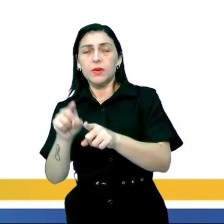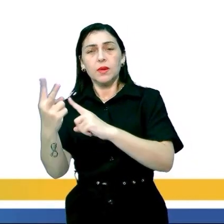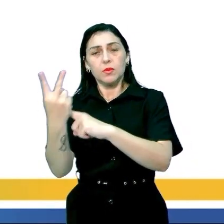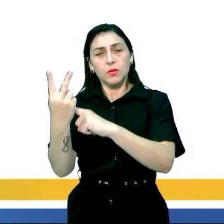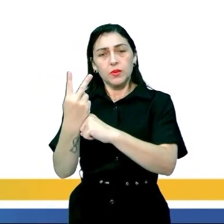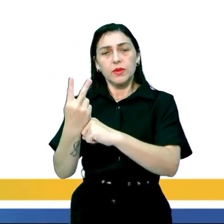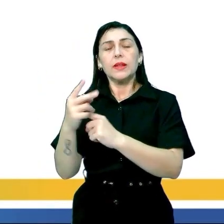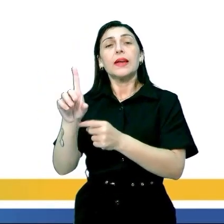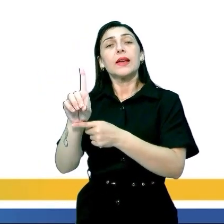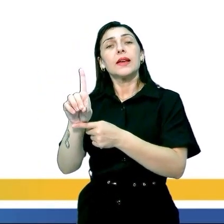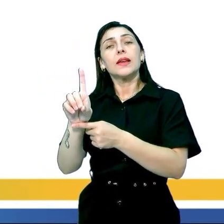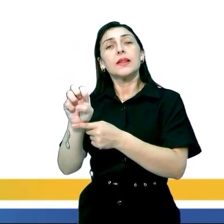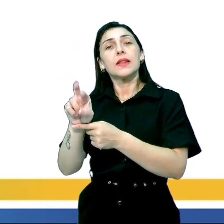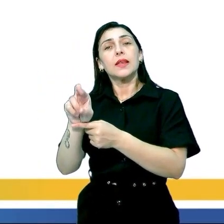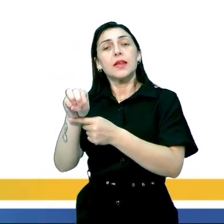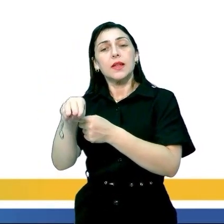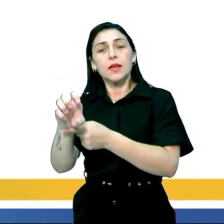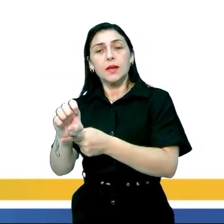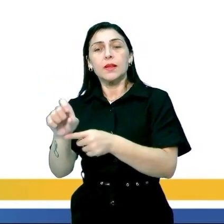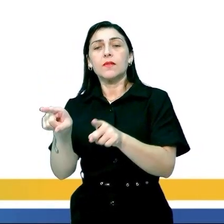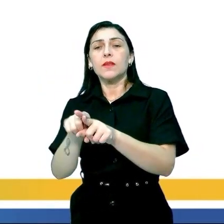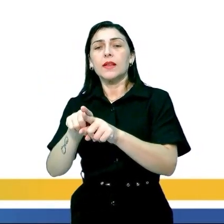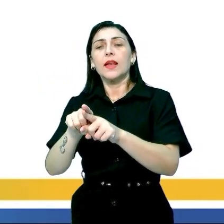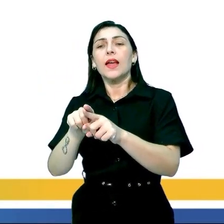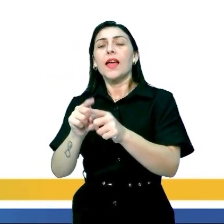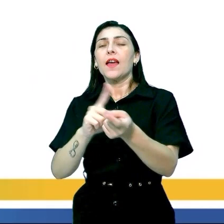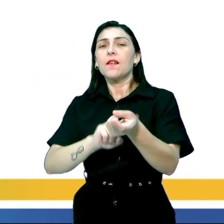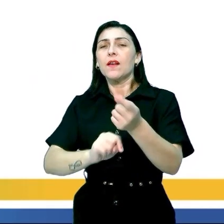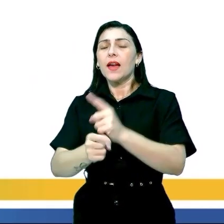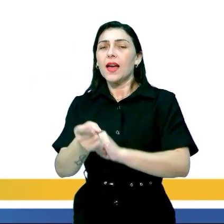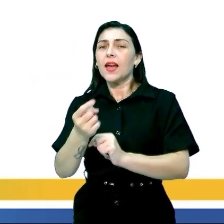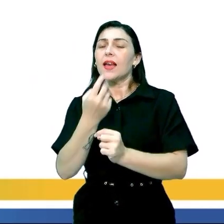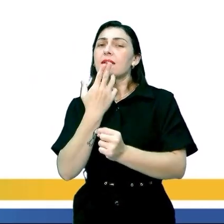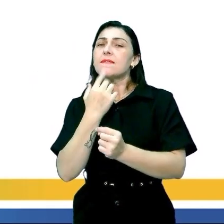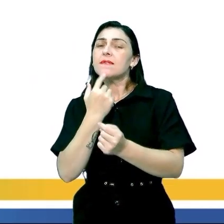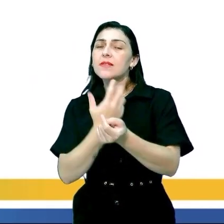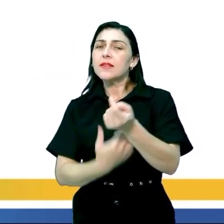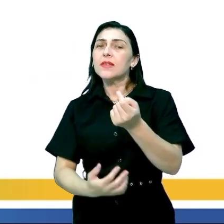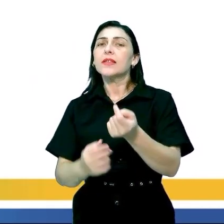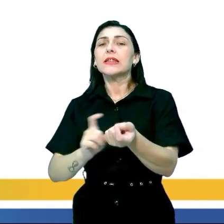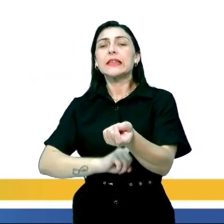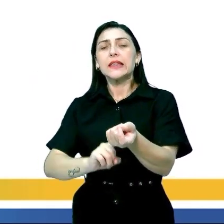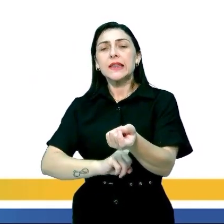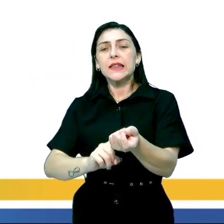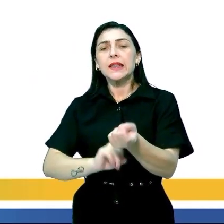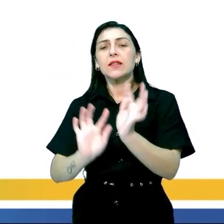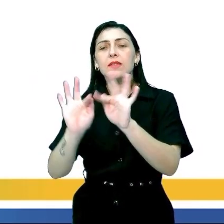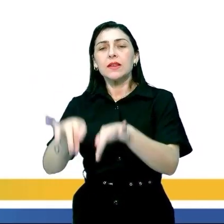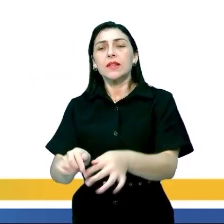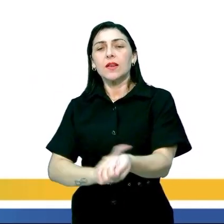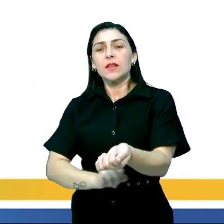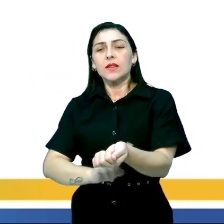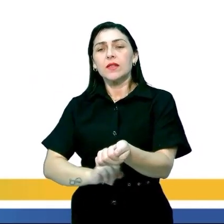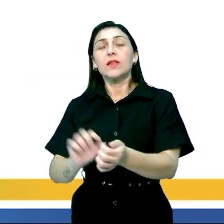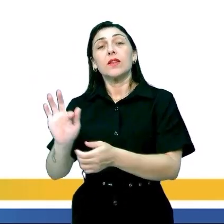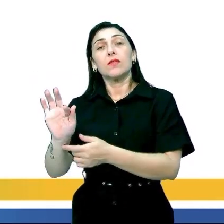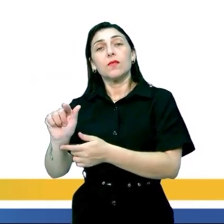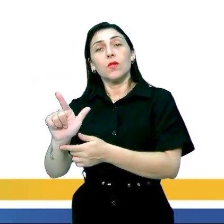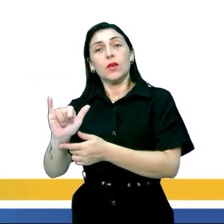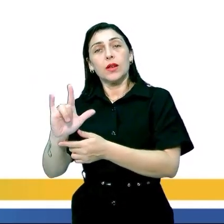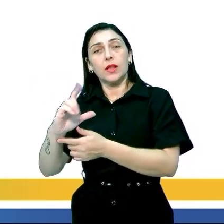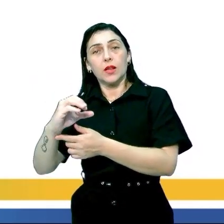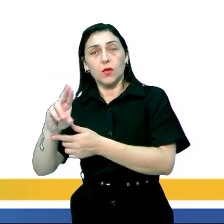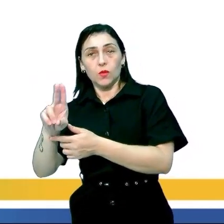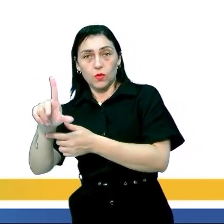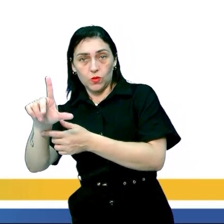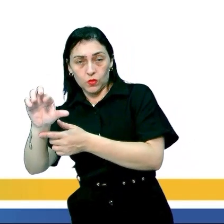proteção. Temos a derme, que contém vasos sanguíneos, nervos, terminações nervosas e folículos